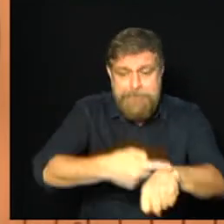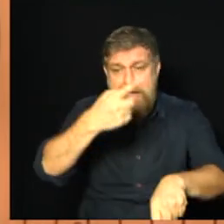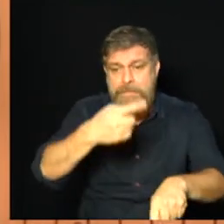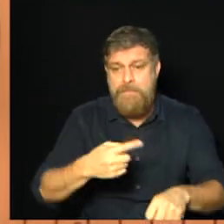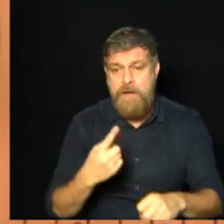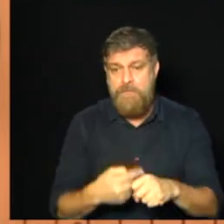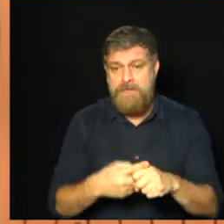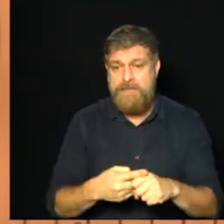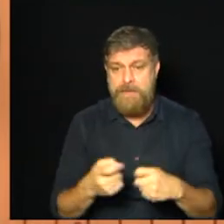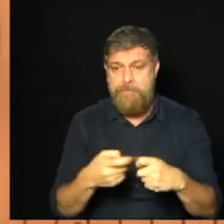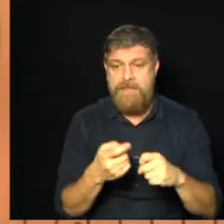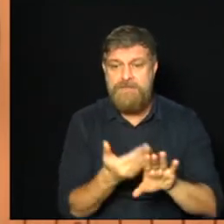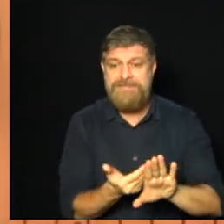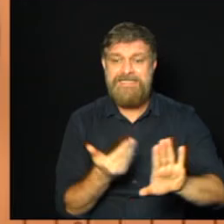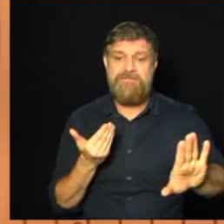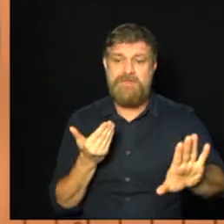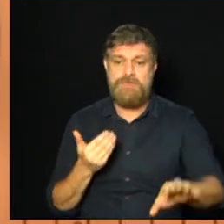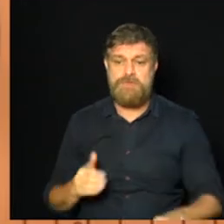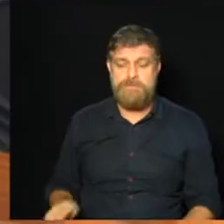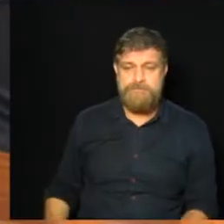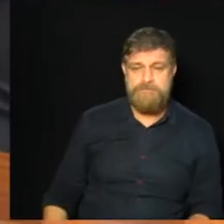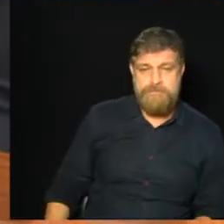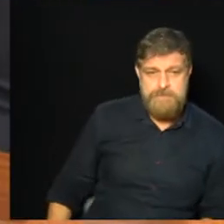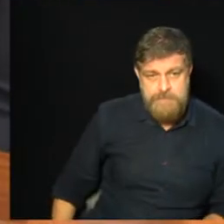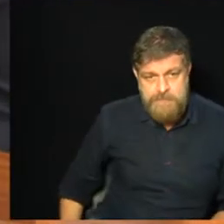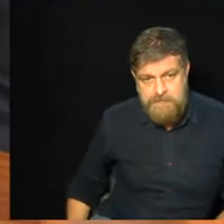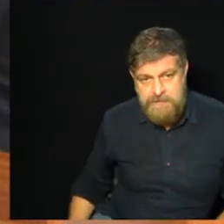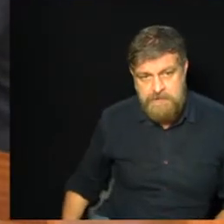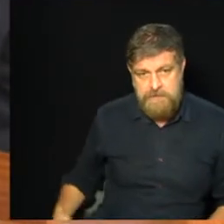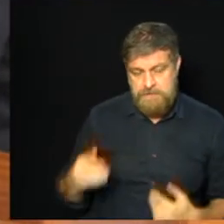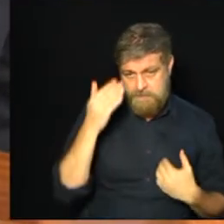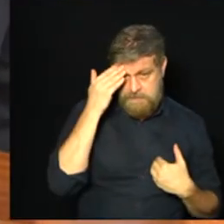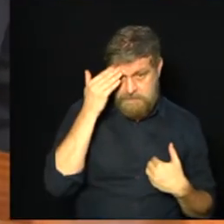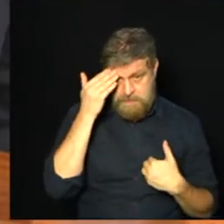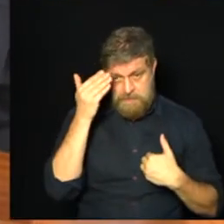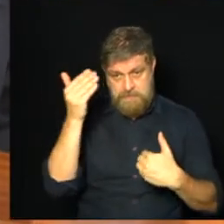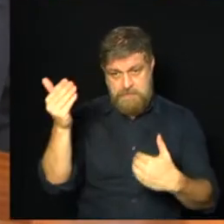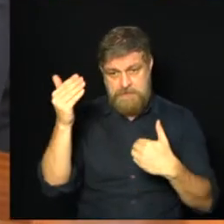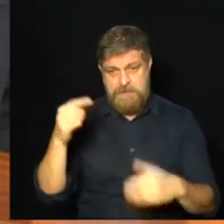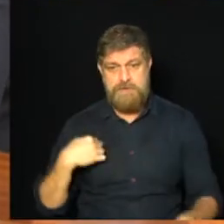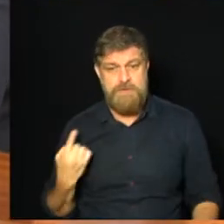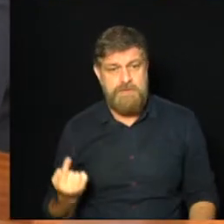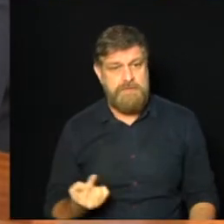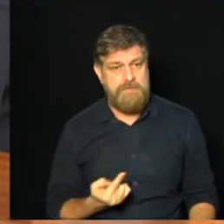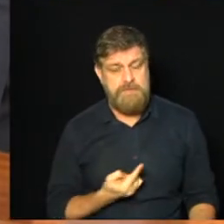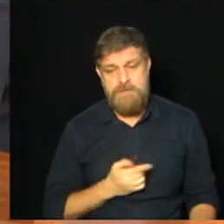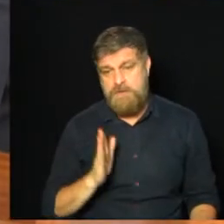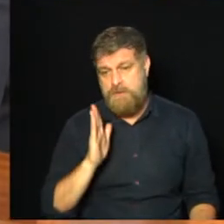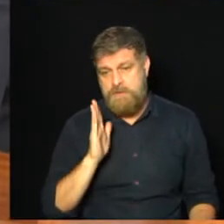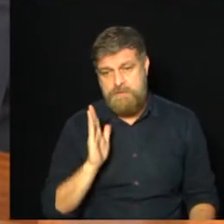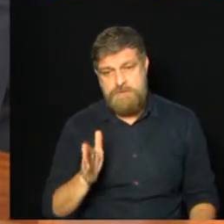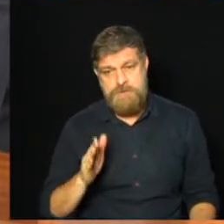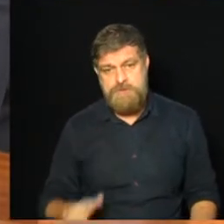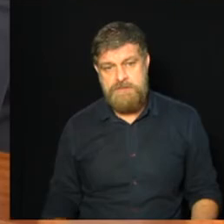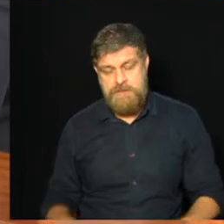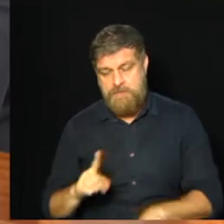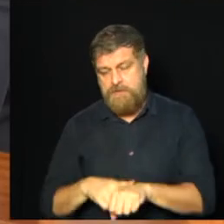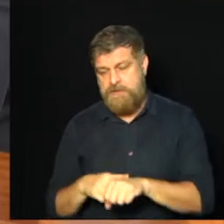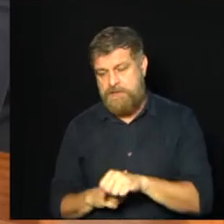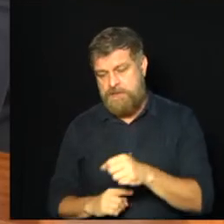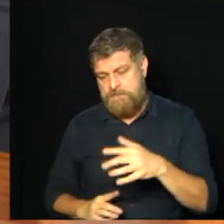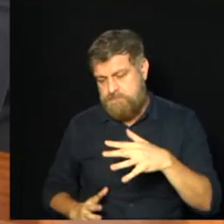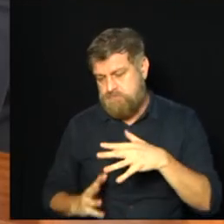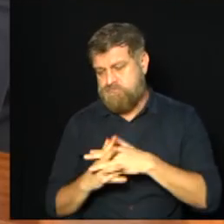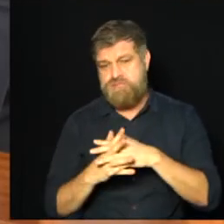licenças médicas. Bom, muito obrigado, doutor Steno. Nós já estamos aí com o horário estourado.